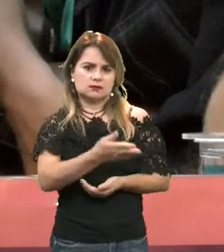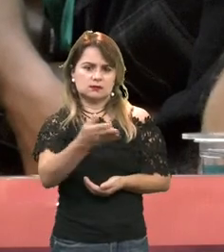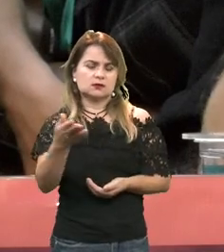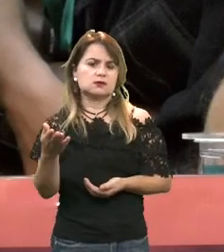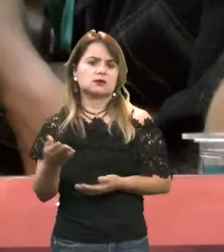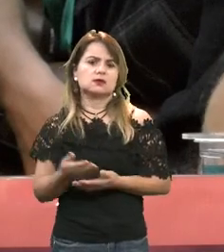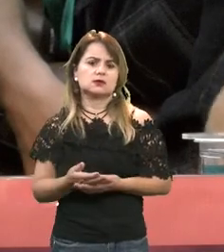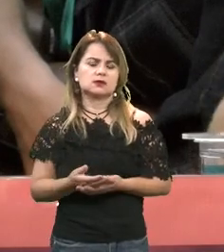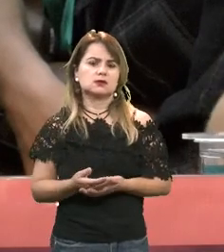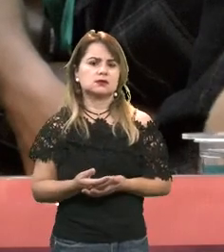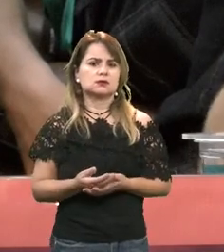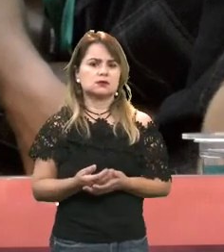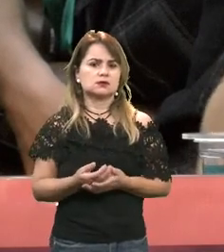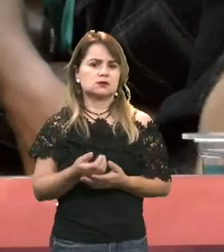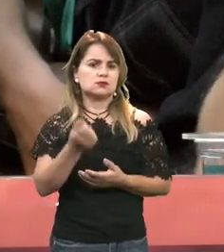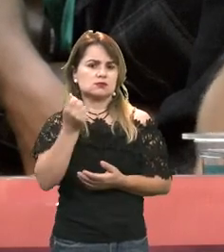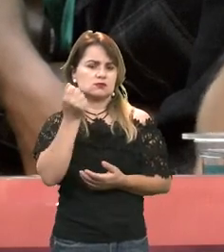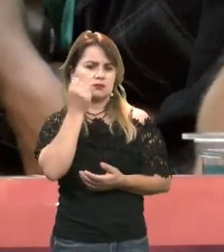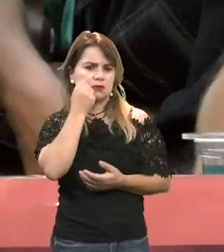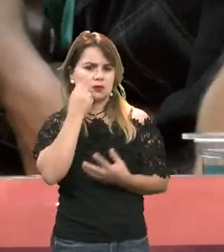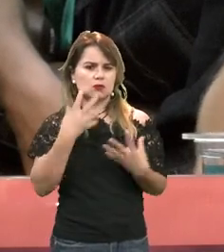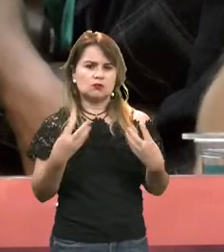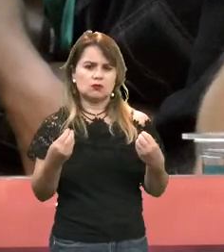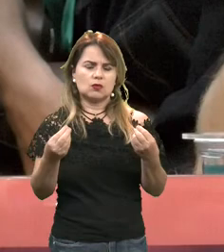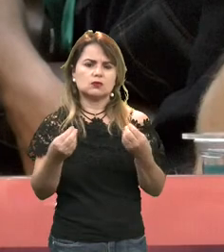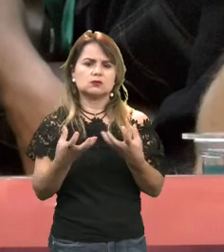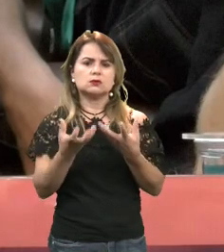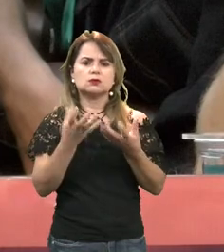para muitas mães, e